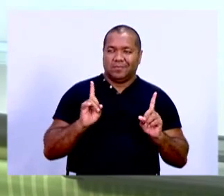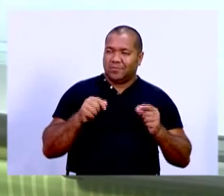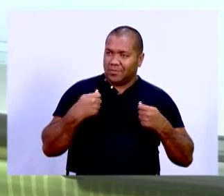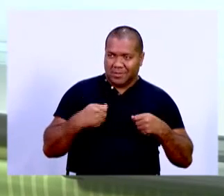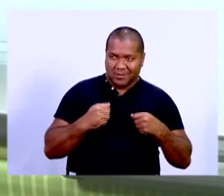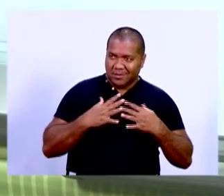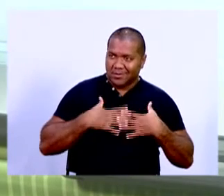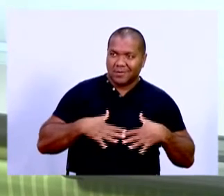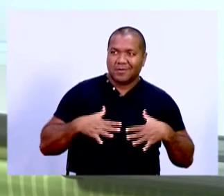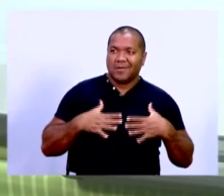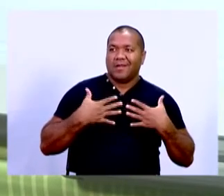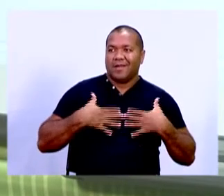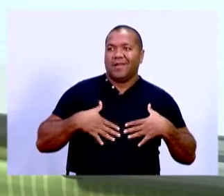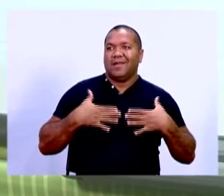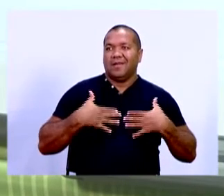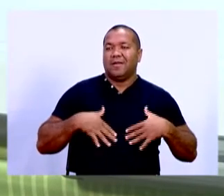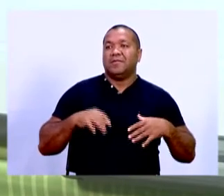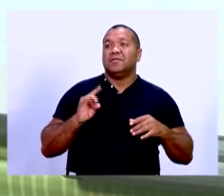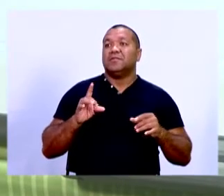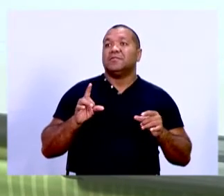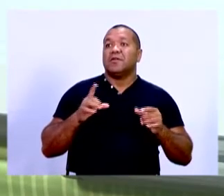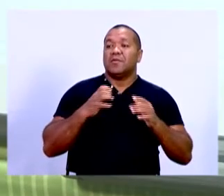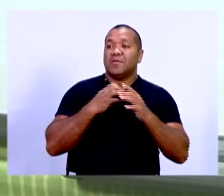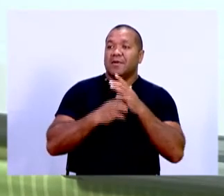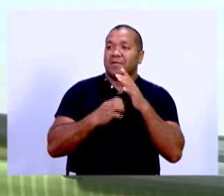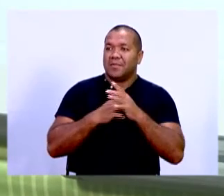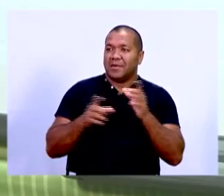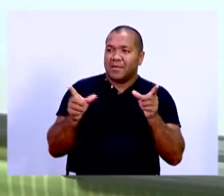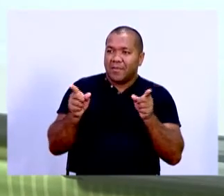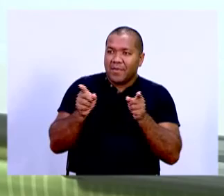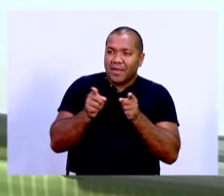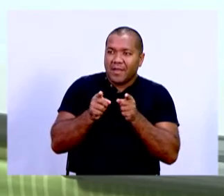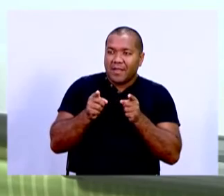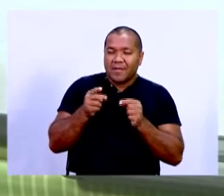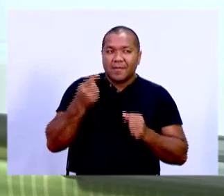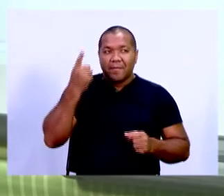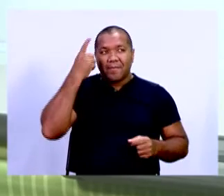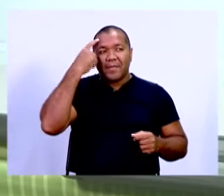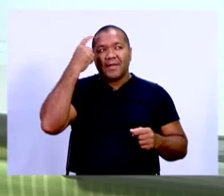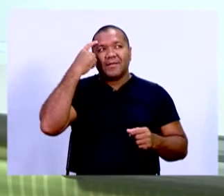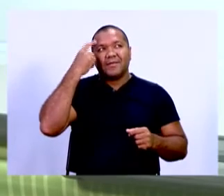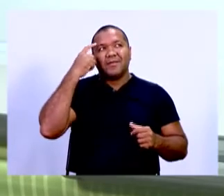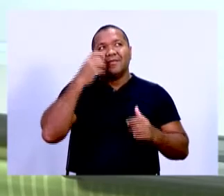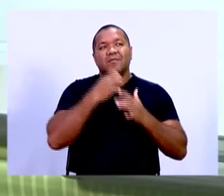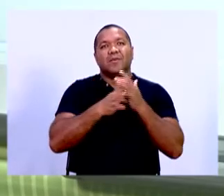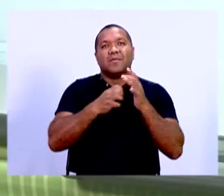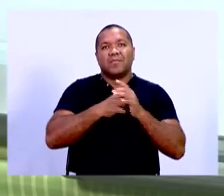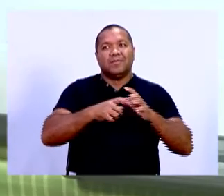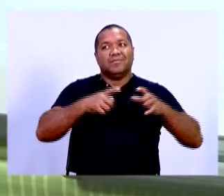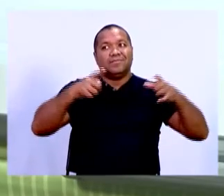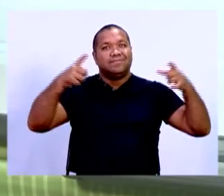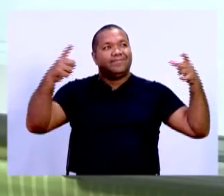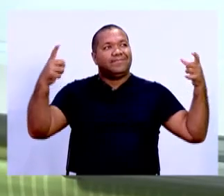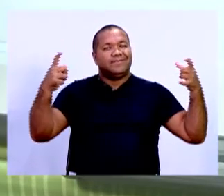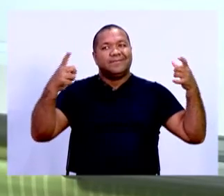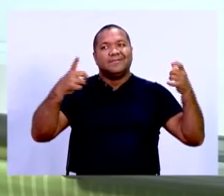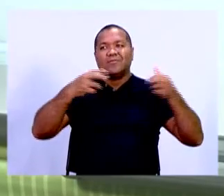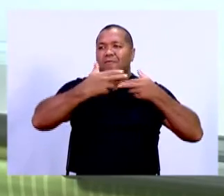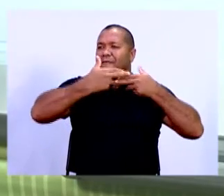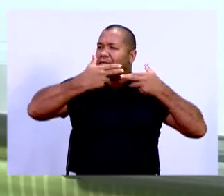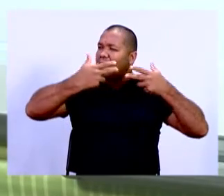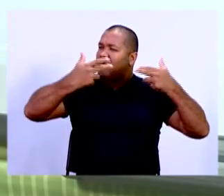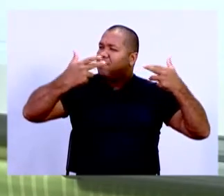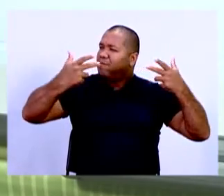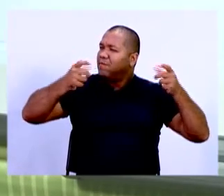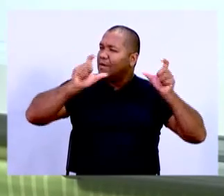de classe. Isso é uma pequena empresa. Então imaginem só se for uma grande empresa com